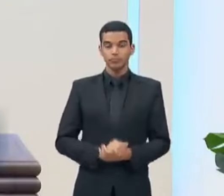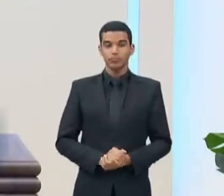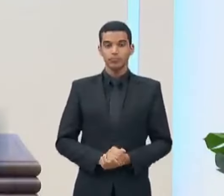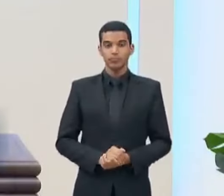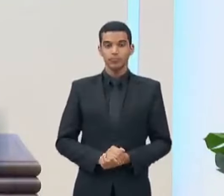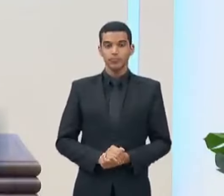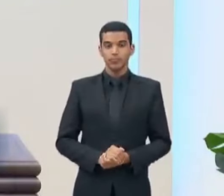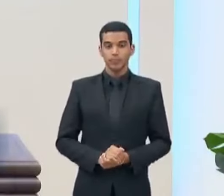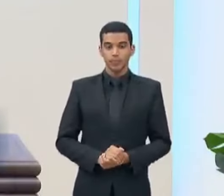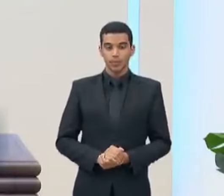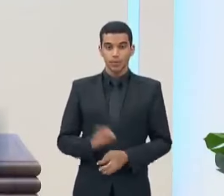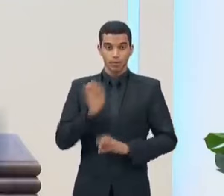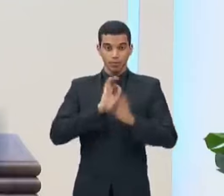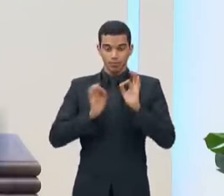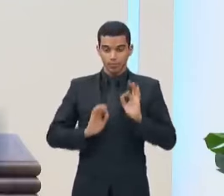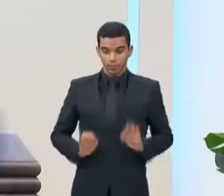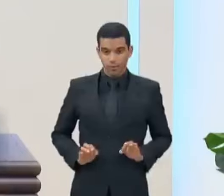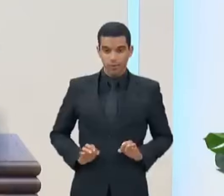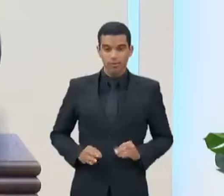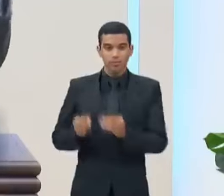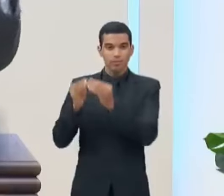lepra destruía o homem